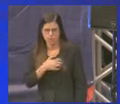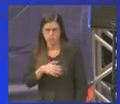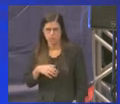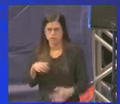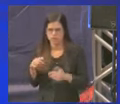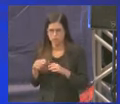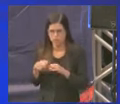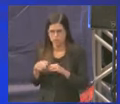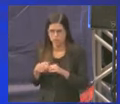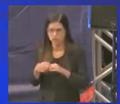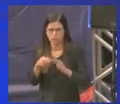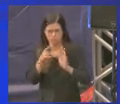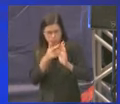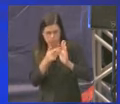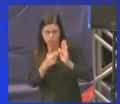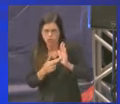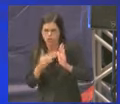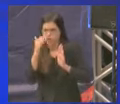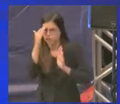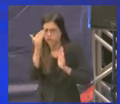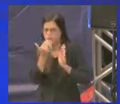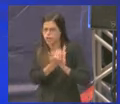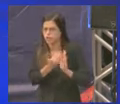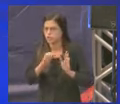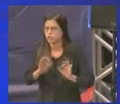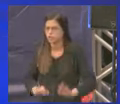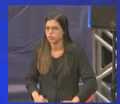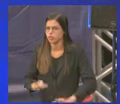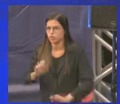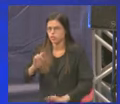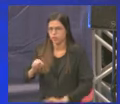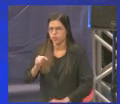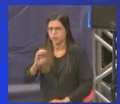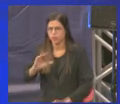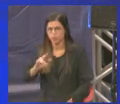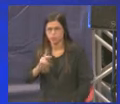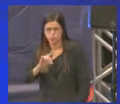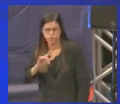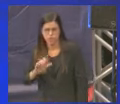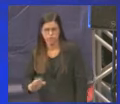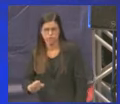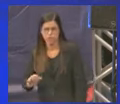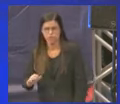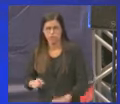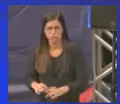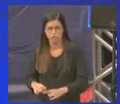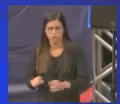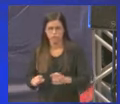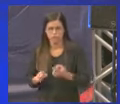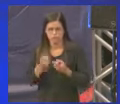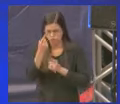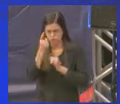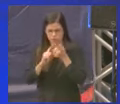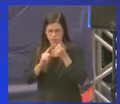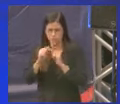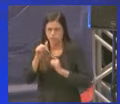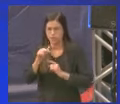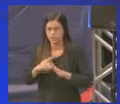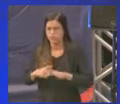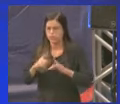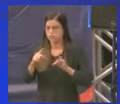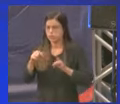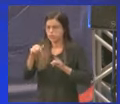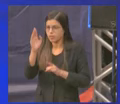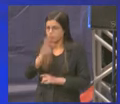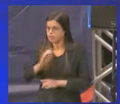as dificuldades que isso implica, e Chile. O Brasil vai ficando lá para trás, mas o Brasil tem muito espaço. Cabe muito